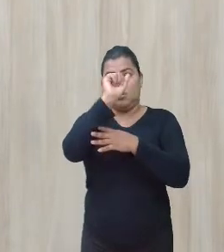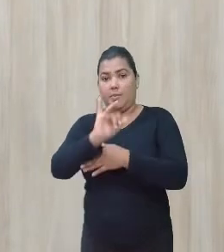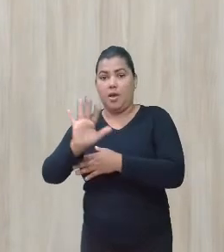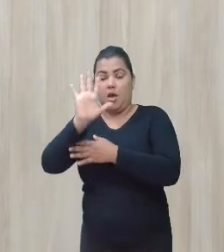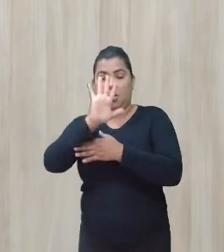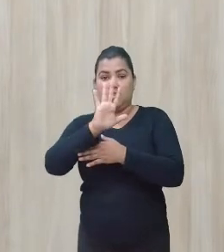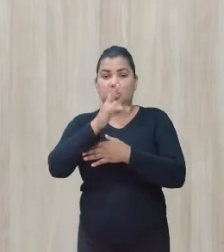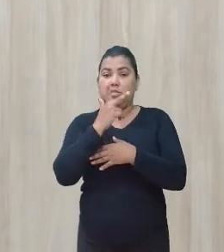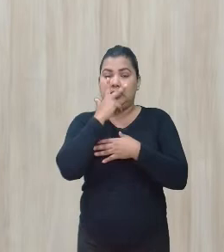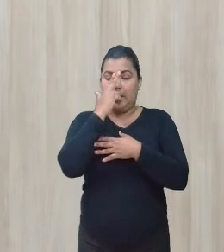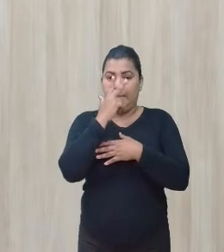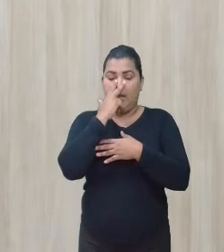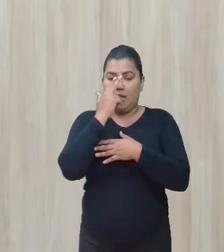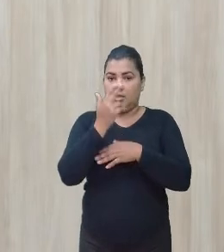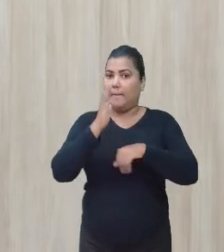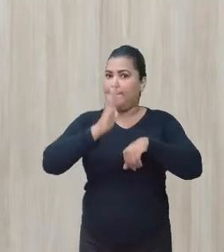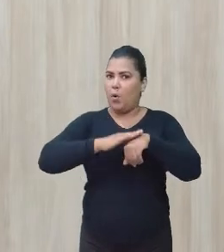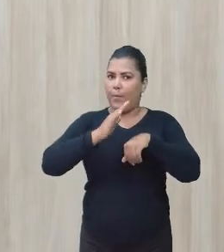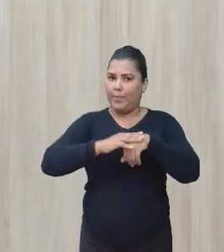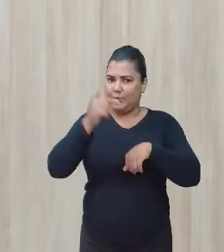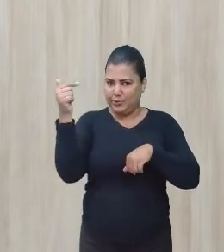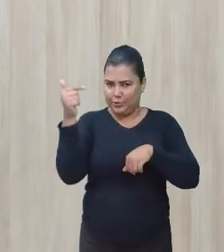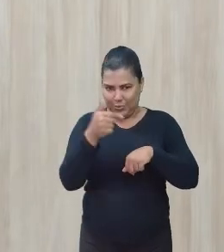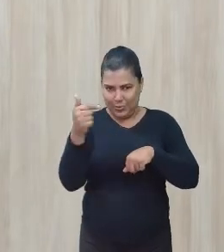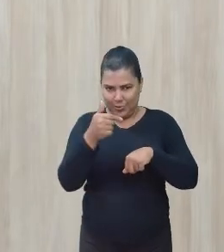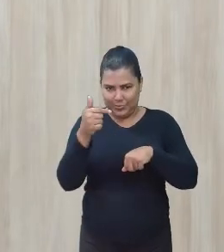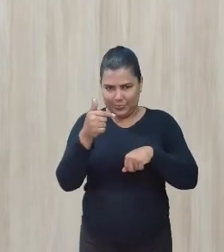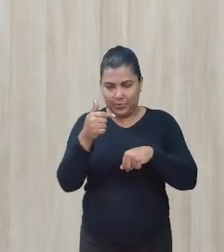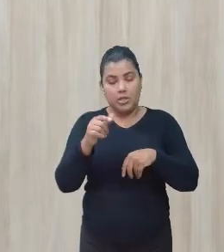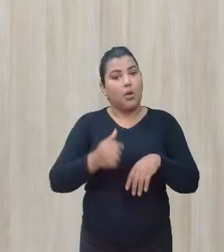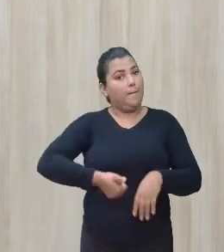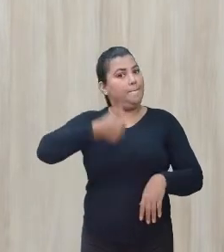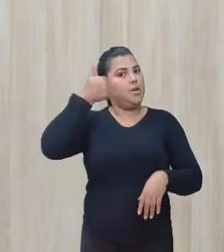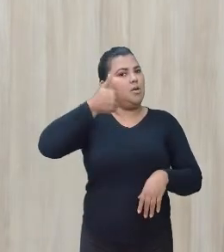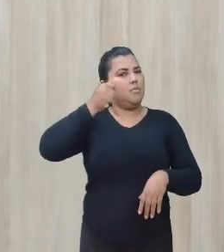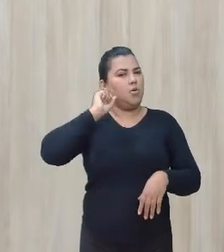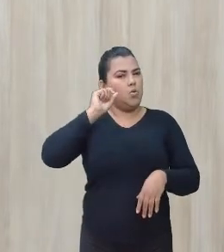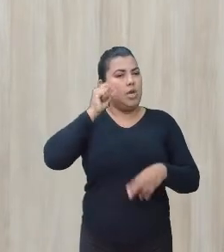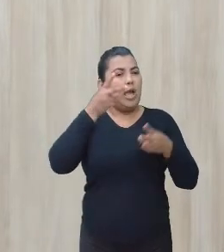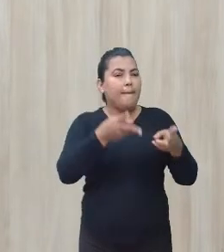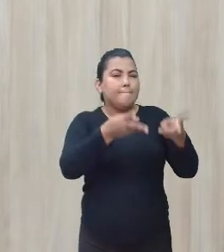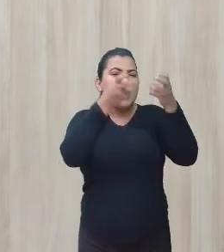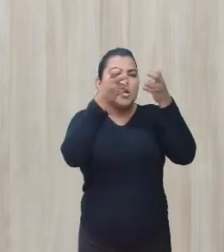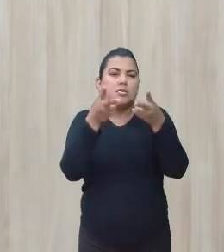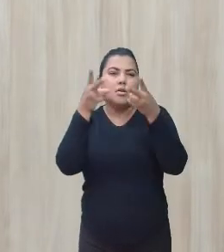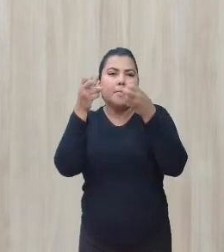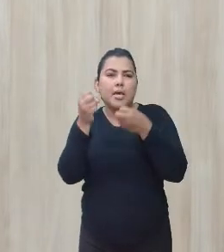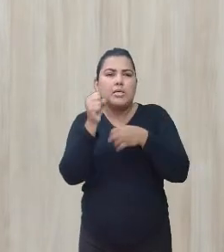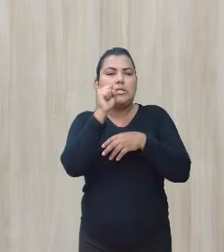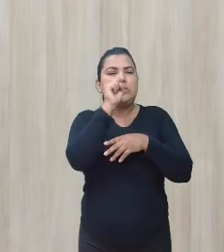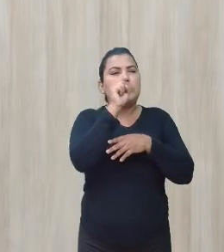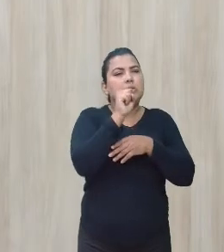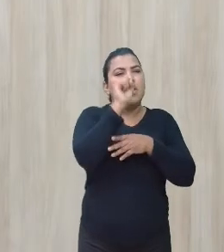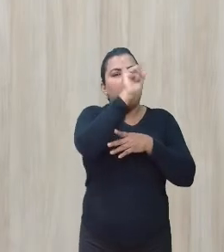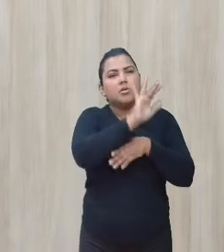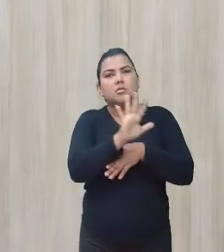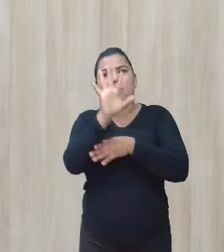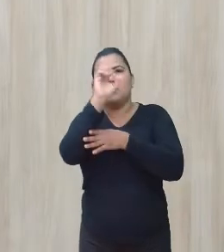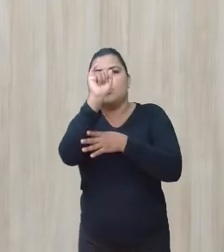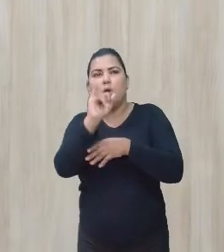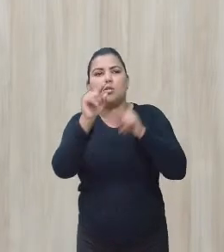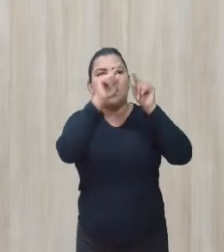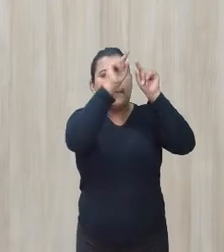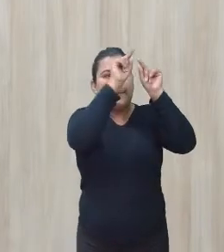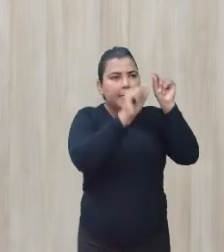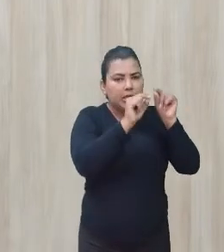parte 2. Lembra bem, a parte 1 é observar se as dimensões são ou não proporcionais. A parte 2, a gente